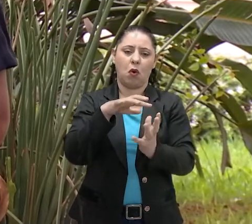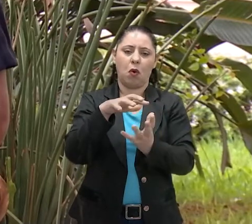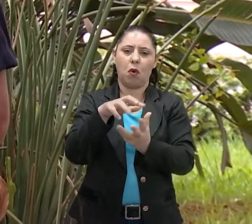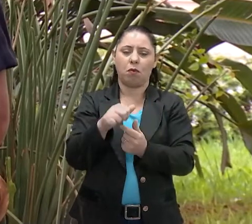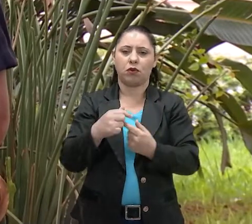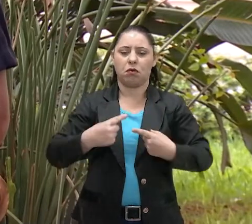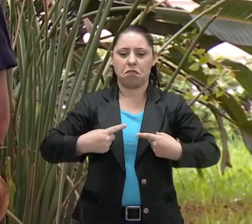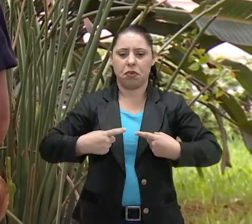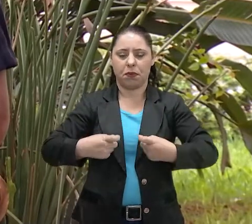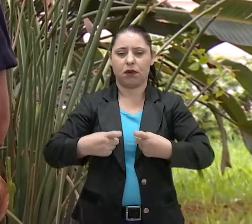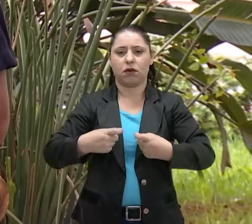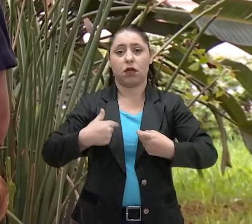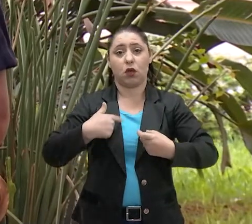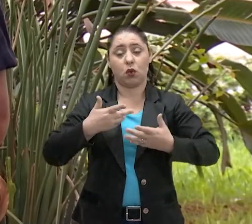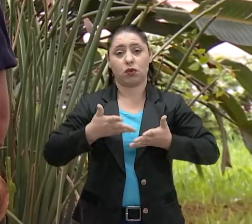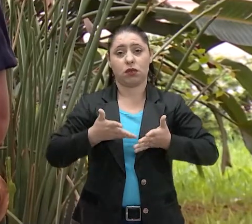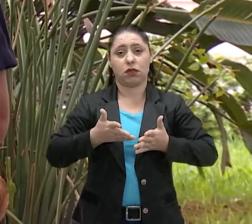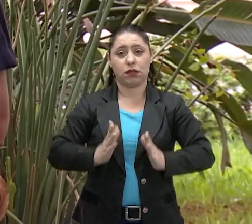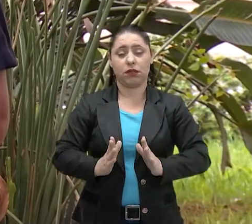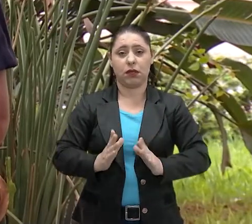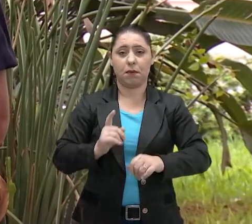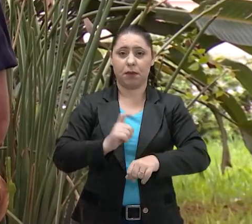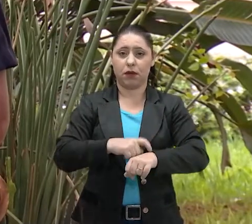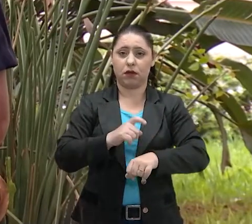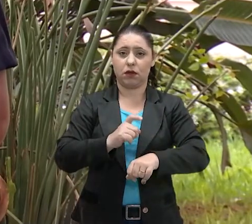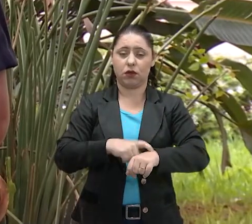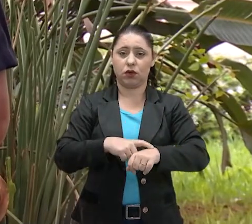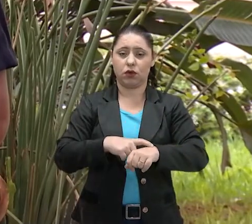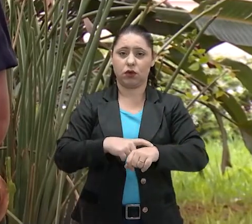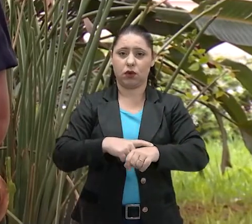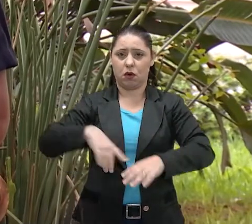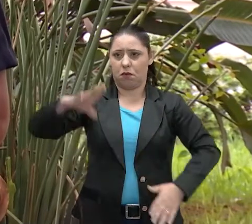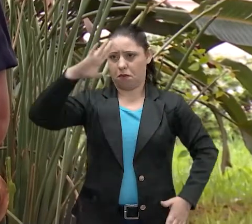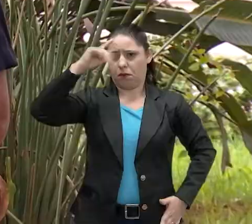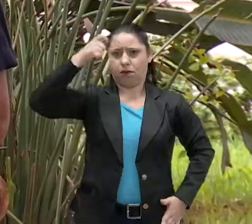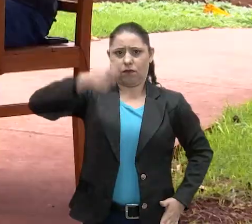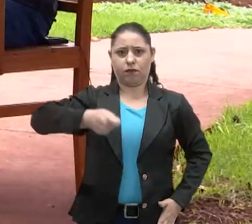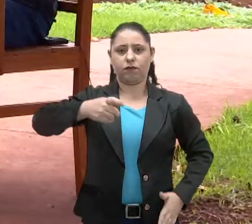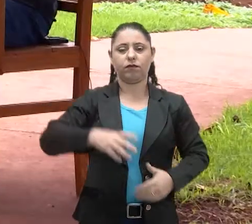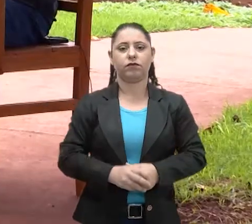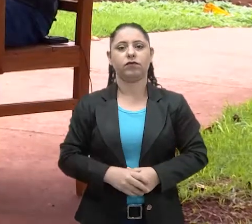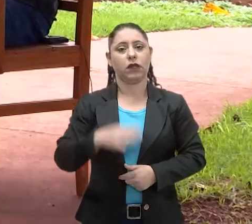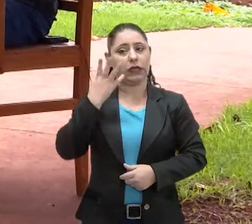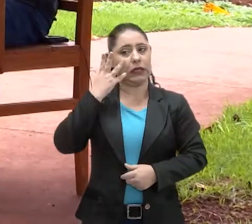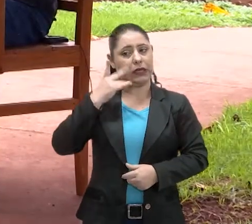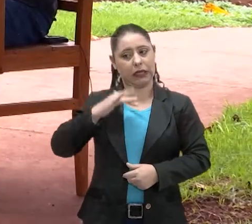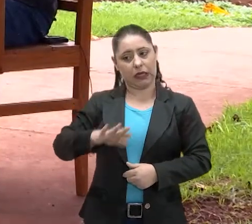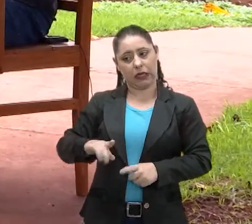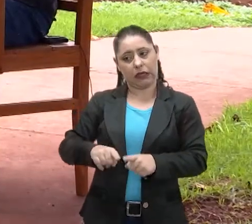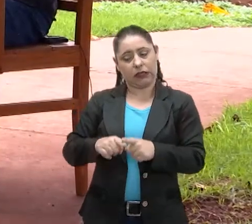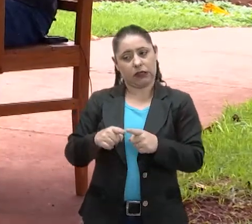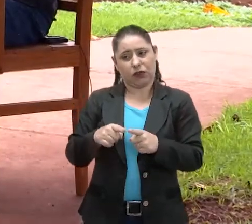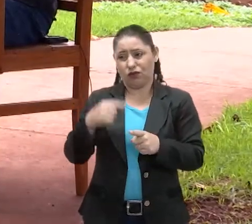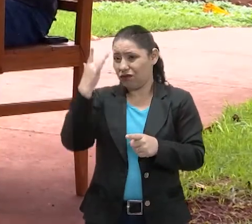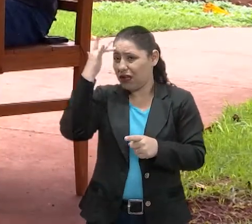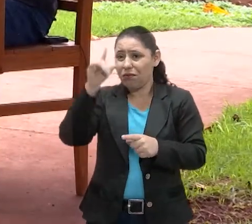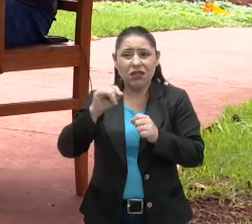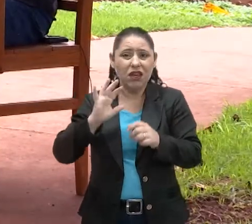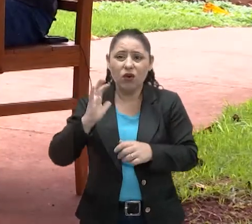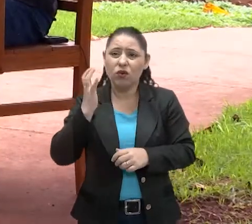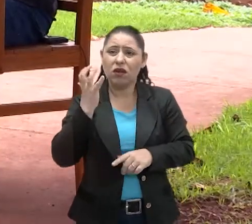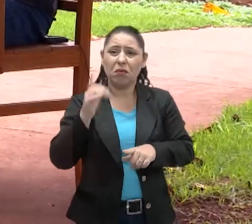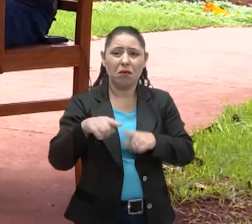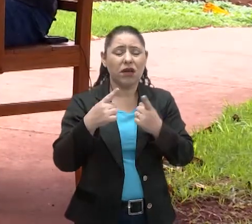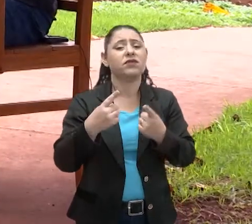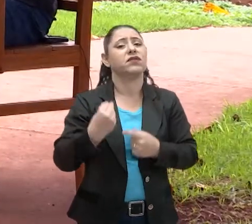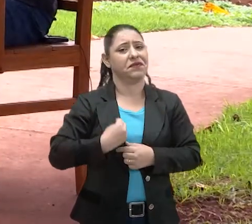muita guerra. Eu nasci na época da ditadura. Embora fosse criança e não tivesse noção do que estava